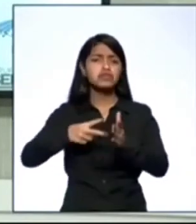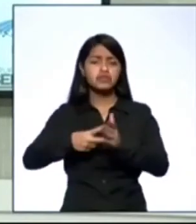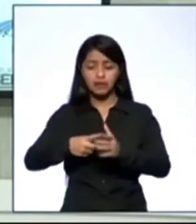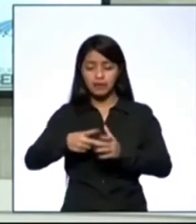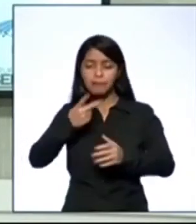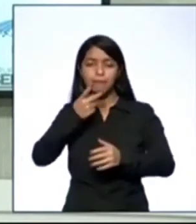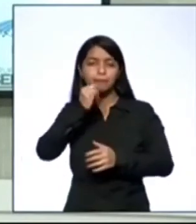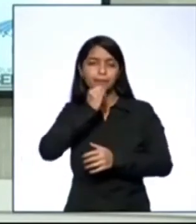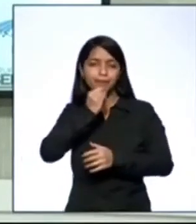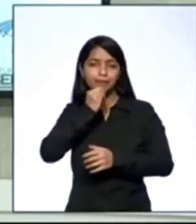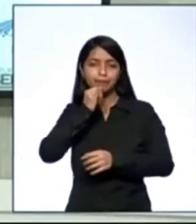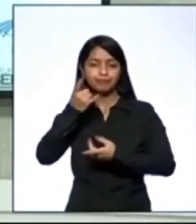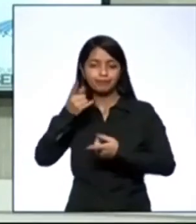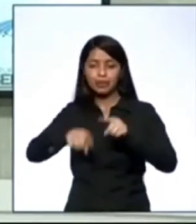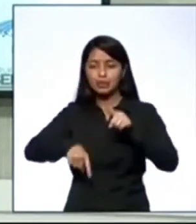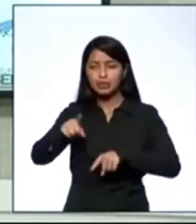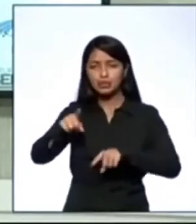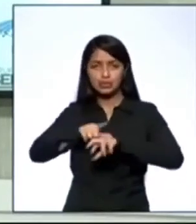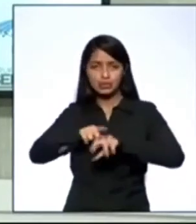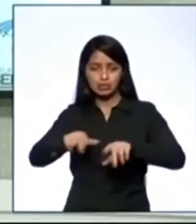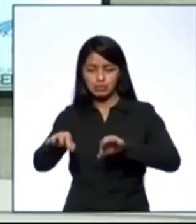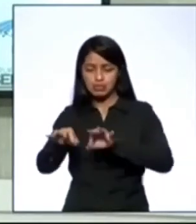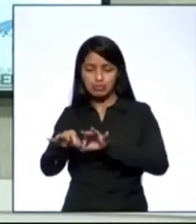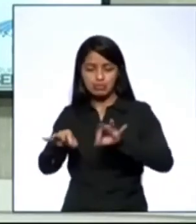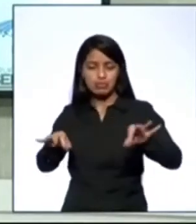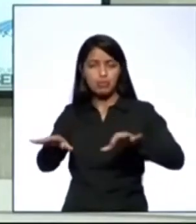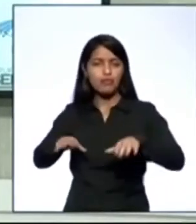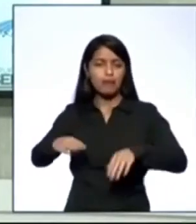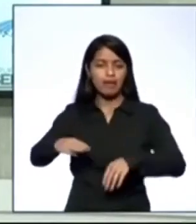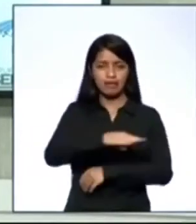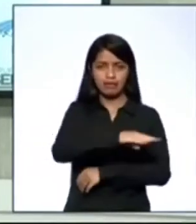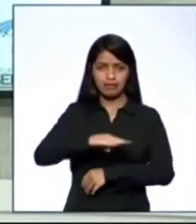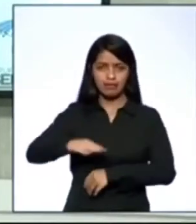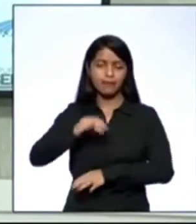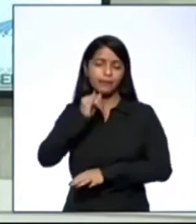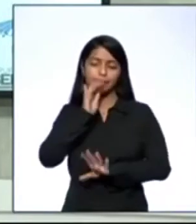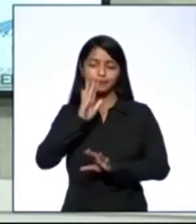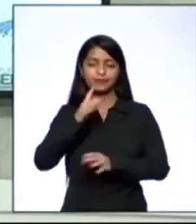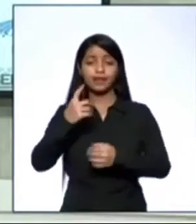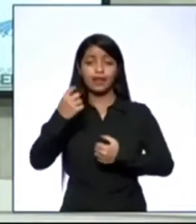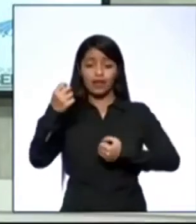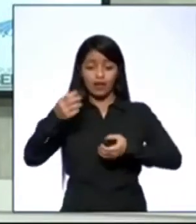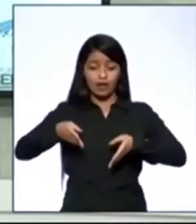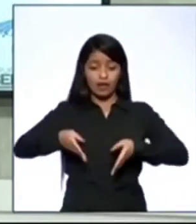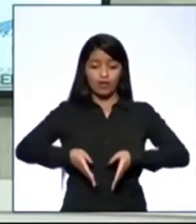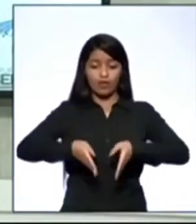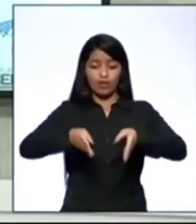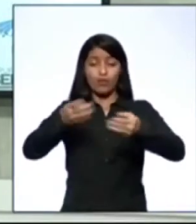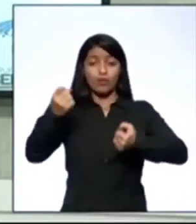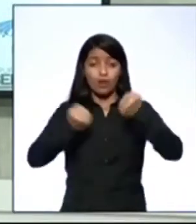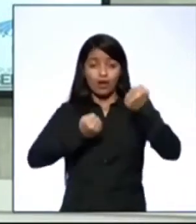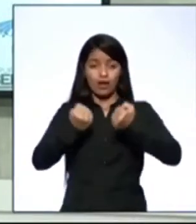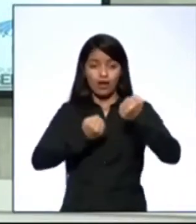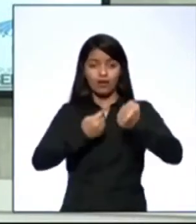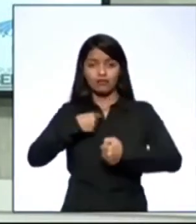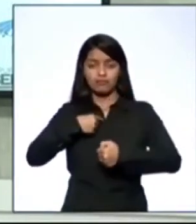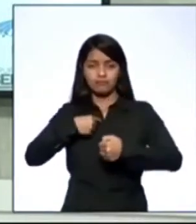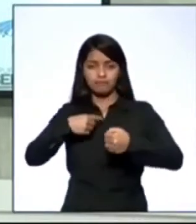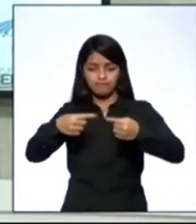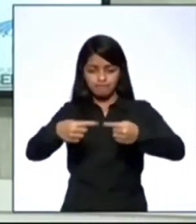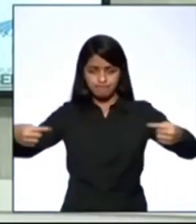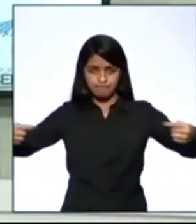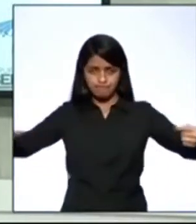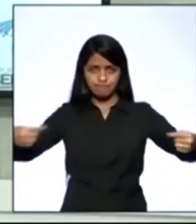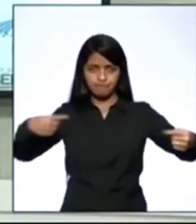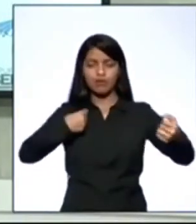trajetória. Dou um exemplo. Quando você trafega numa rodovia e você passa por um marco quilométrico, por exemplo,